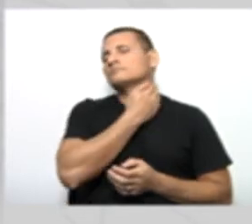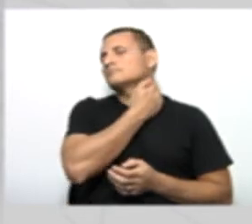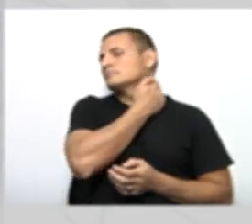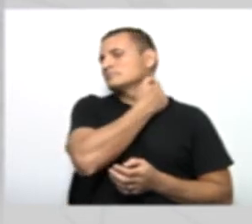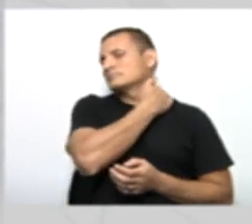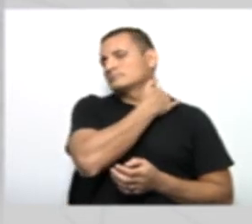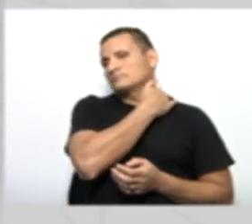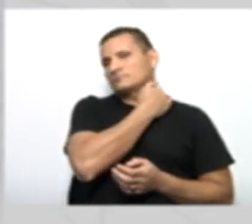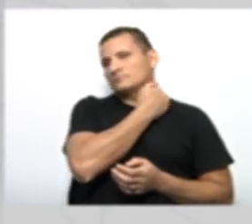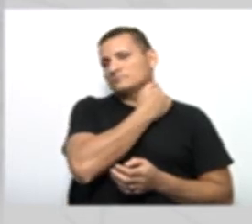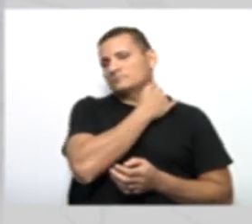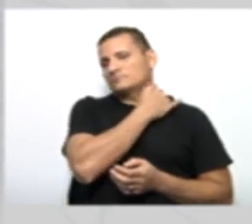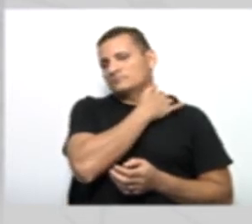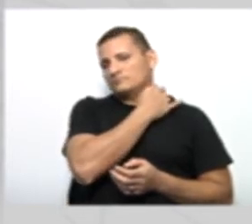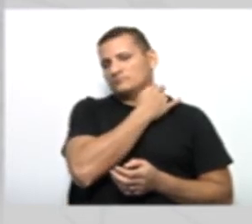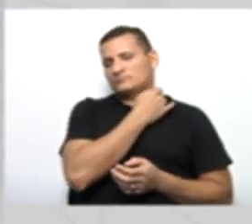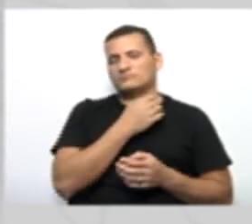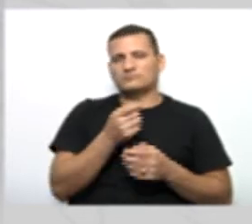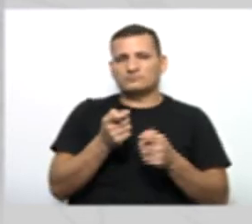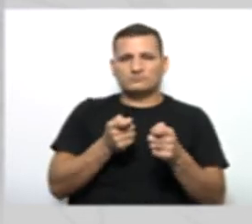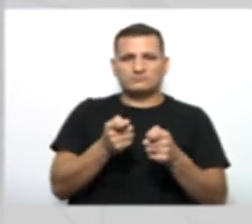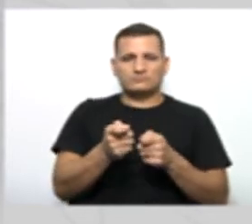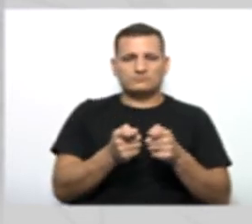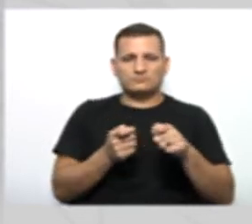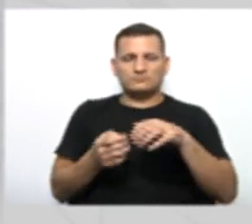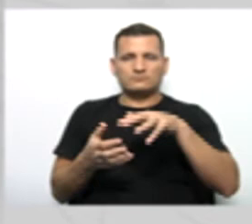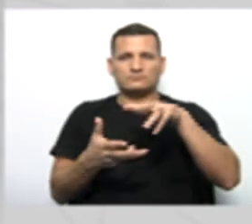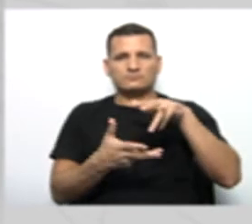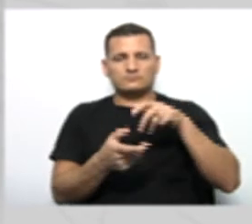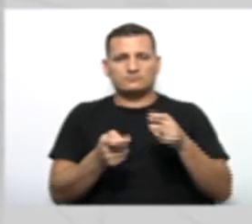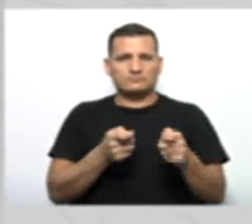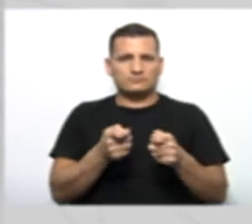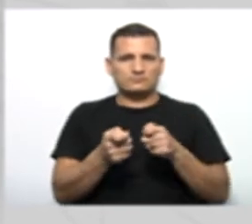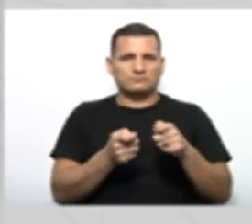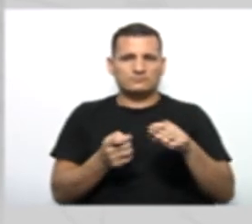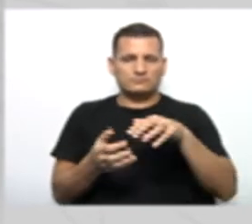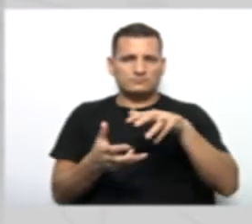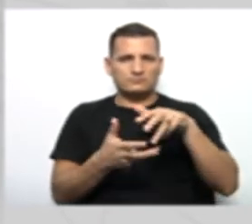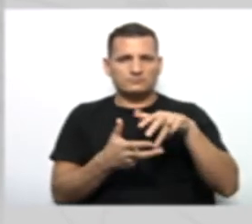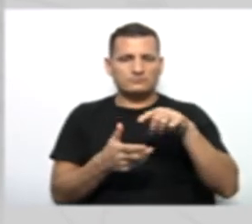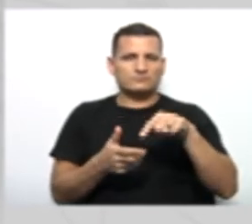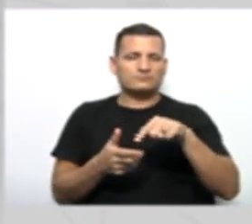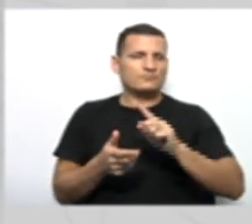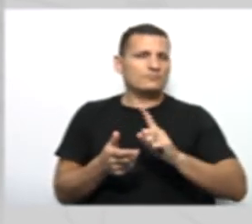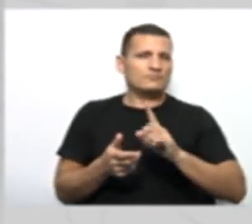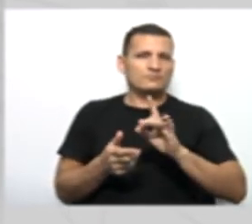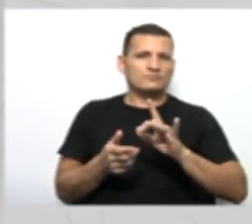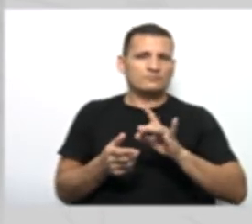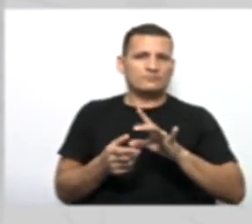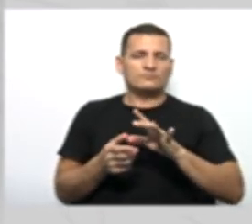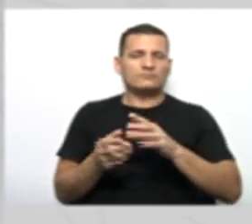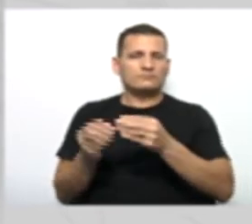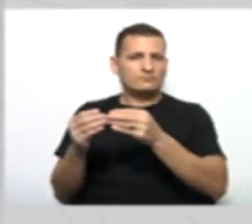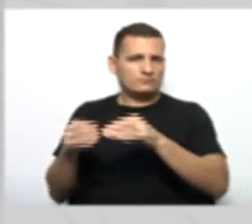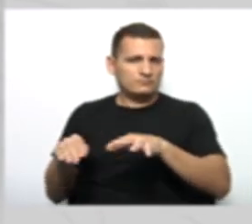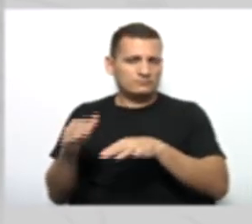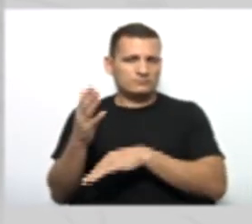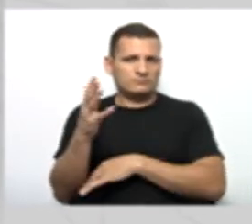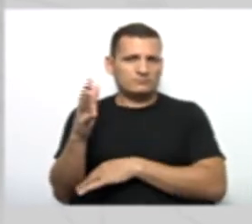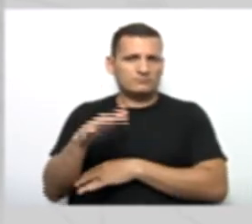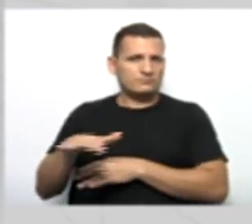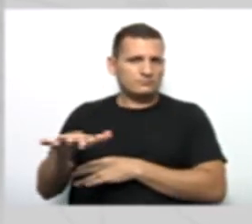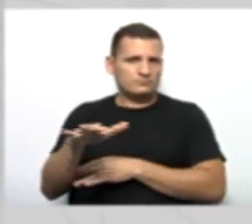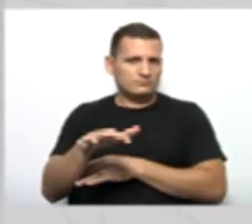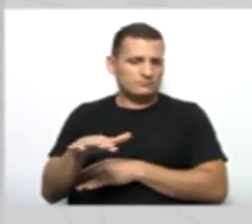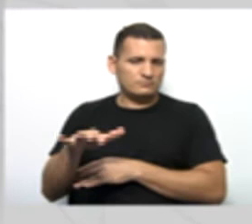Nós temos também o desenvolvimento sustentável. O desenvolvimento sustentável não se refere somente aos impactos ambientais causados pelas atividades